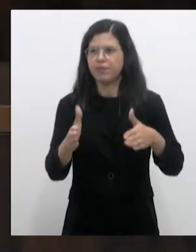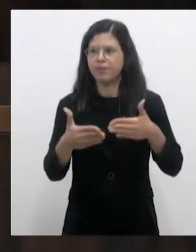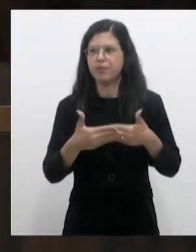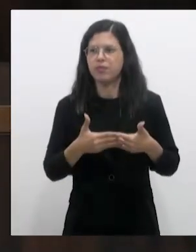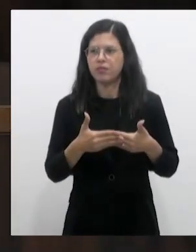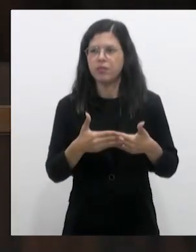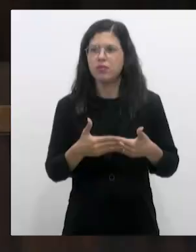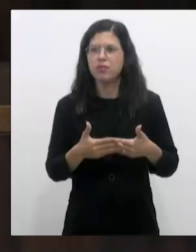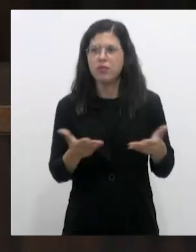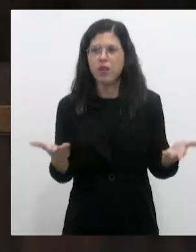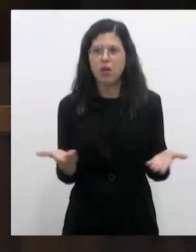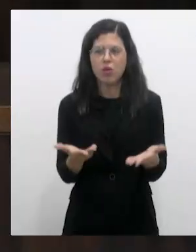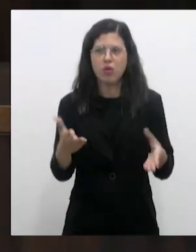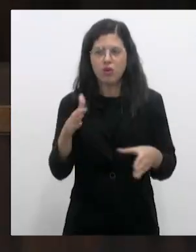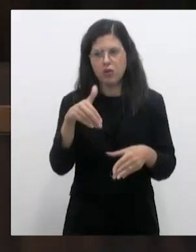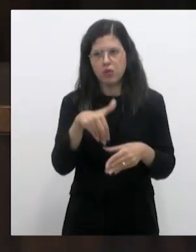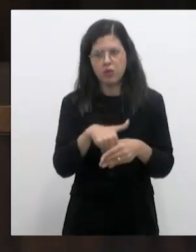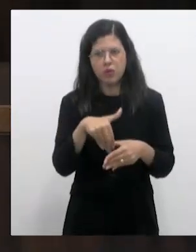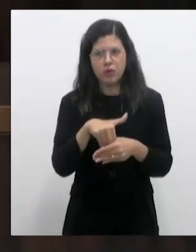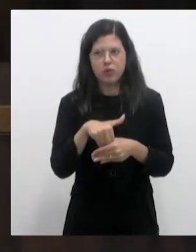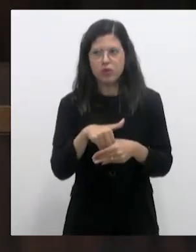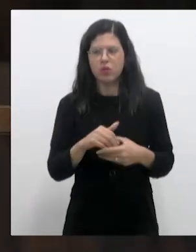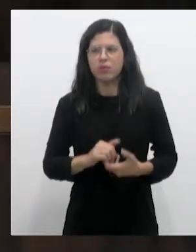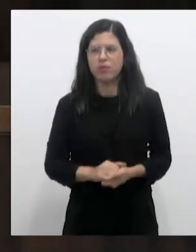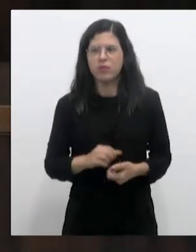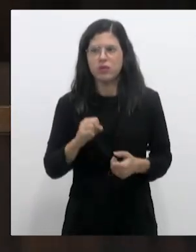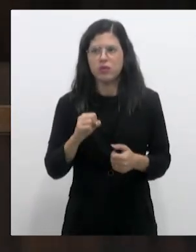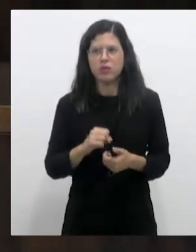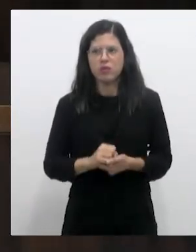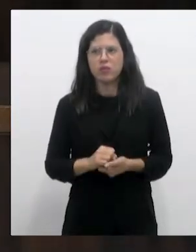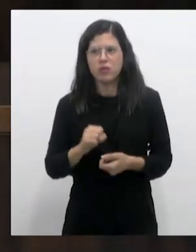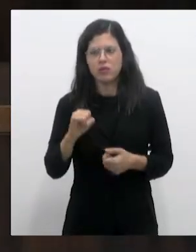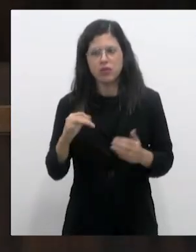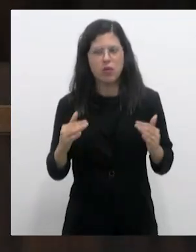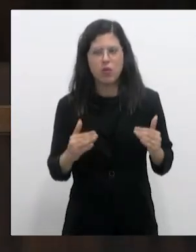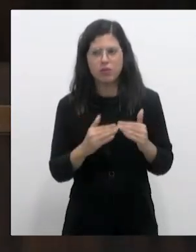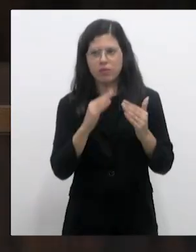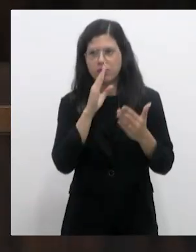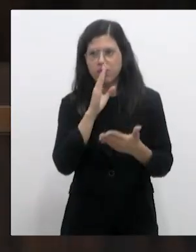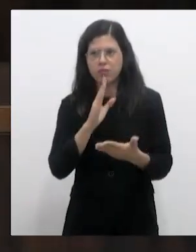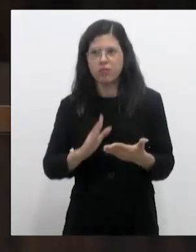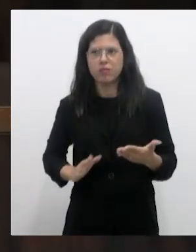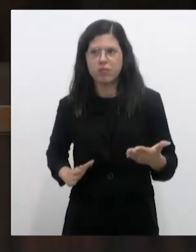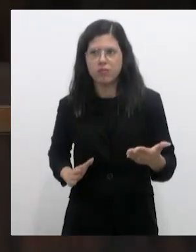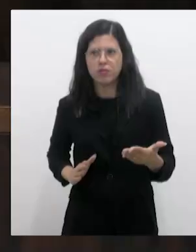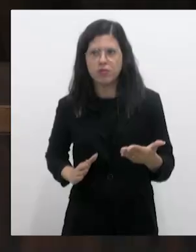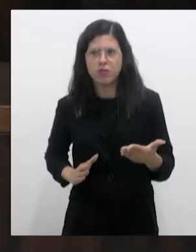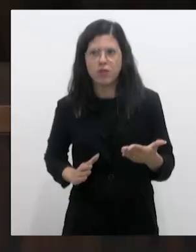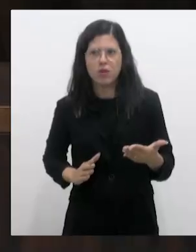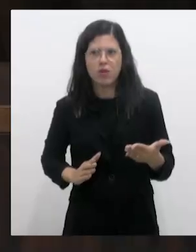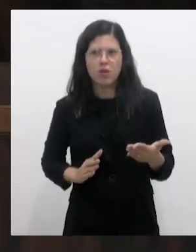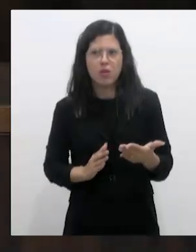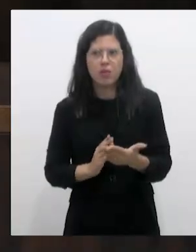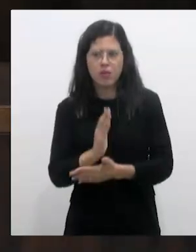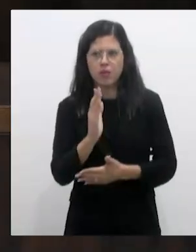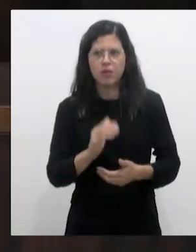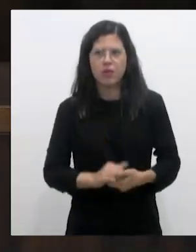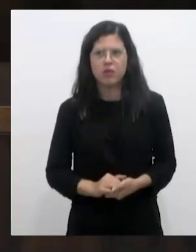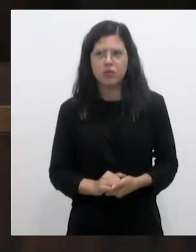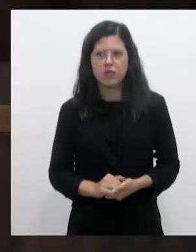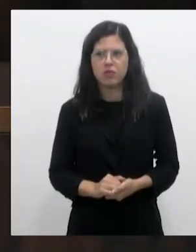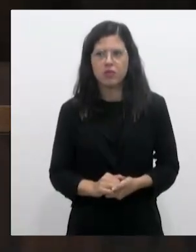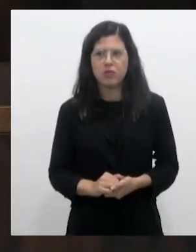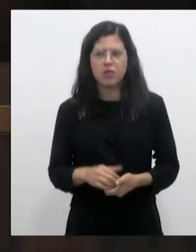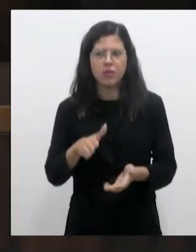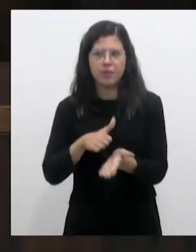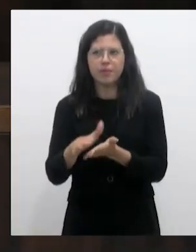discutir, encerrada a discussão, em votação. Os senhores que aprovam, permaneçam como estão. Aprovado,